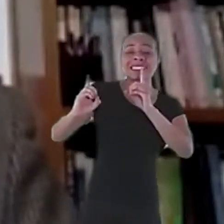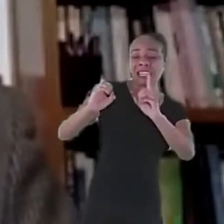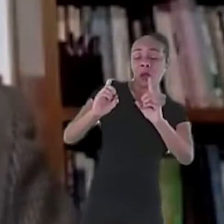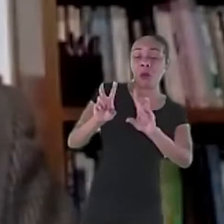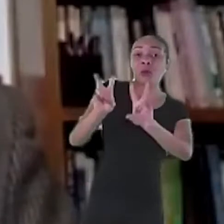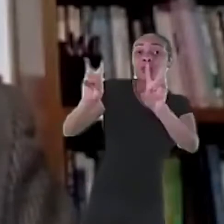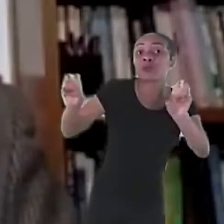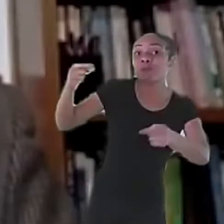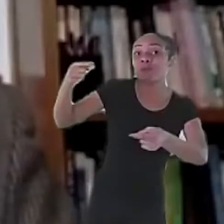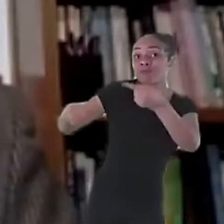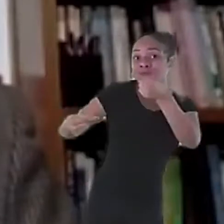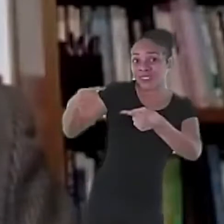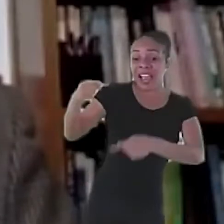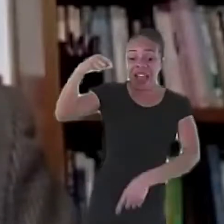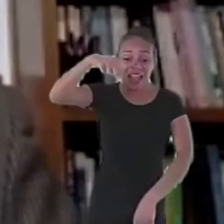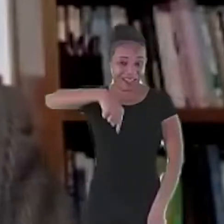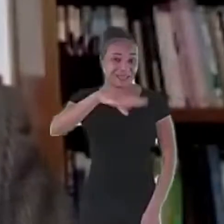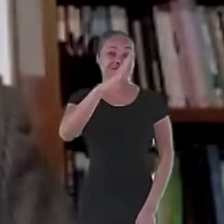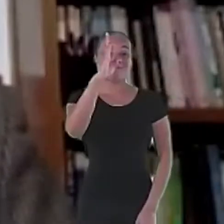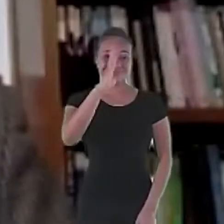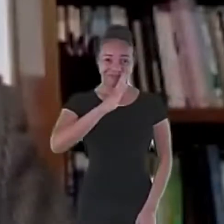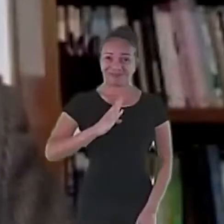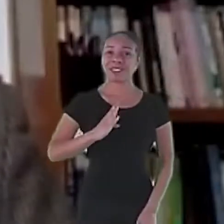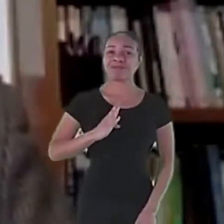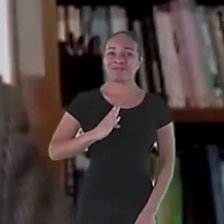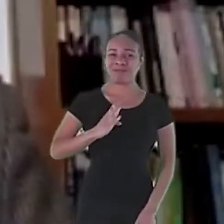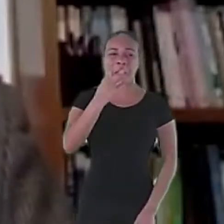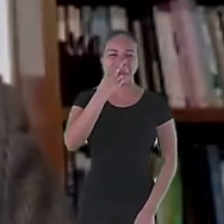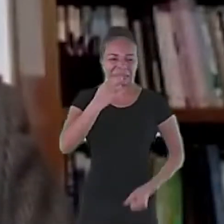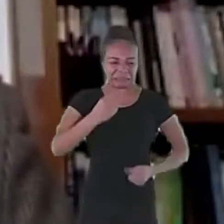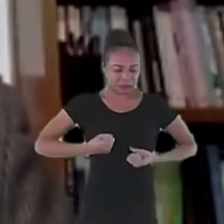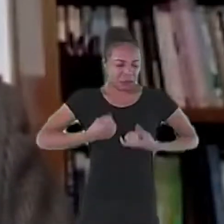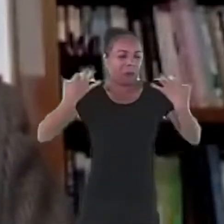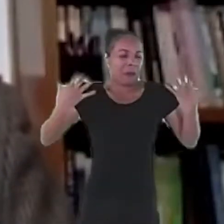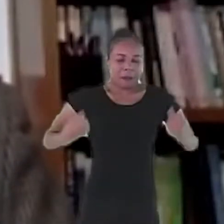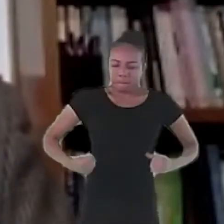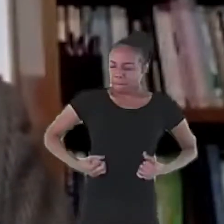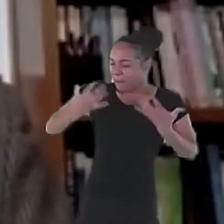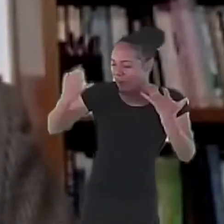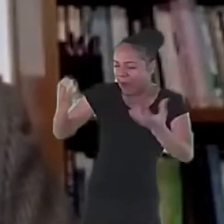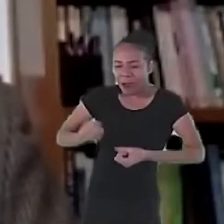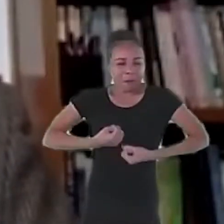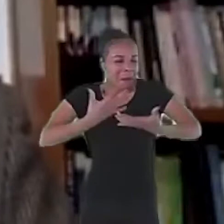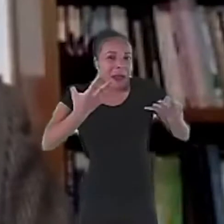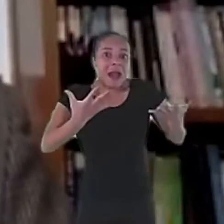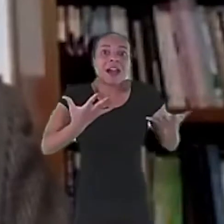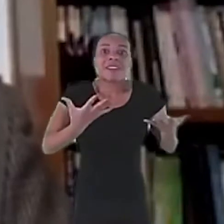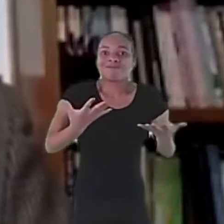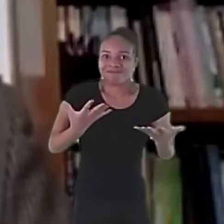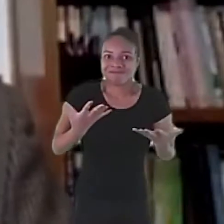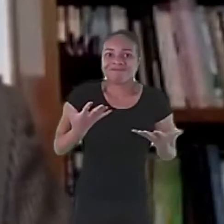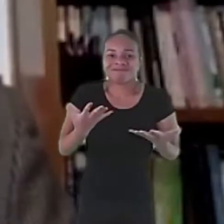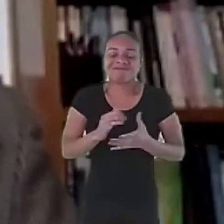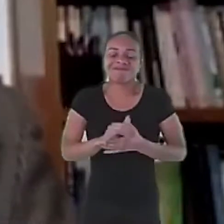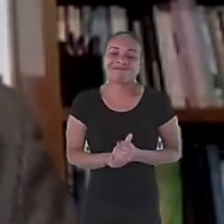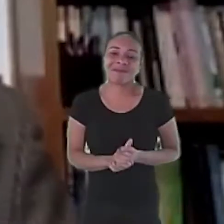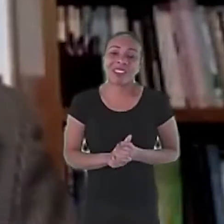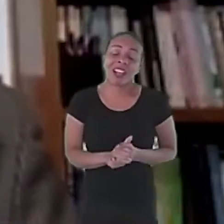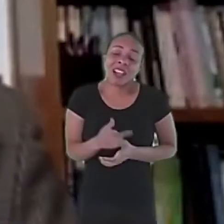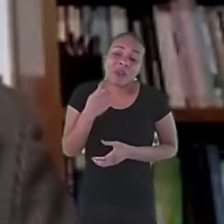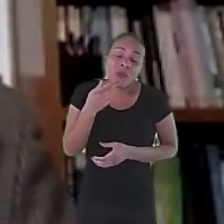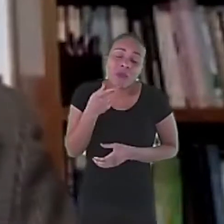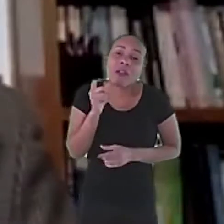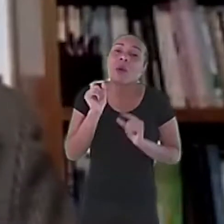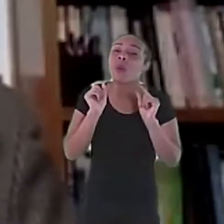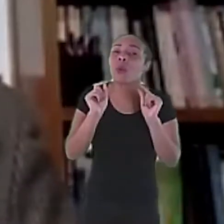aqui. Os ânimos estão muito exaltados. Eu costumo dizer, não